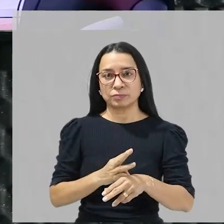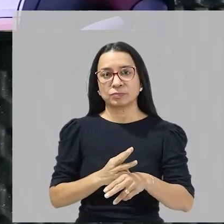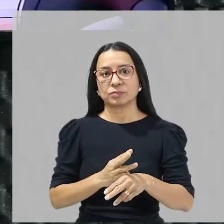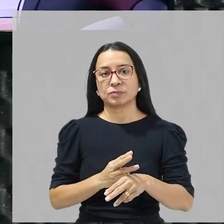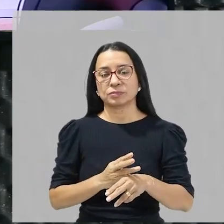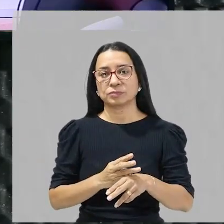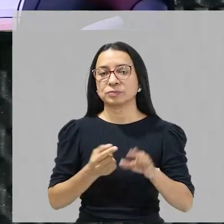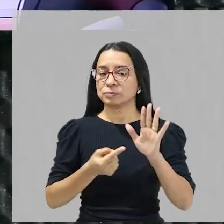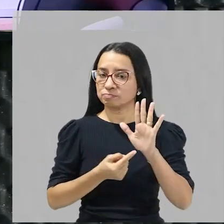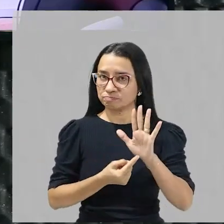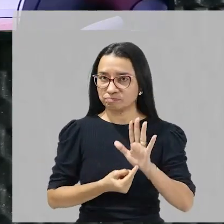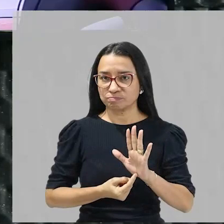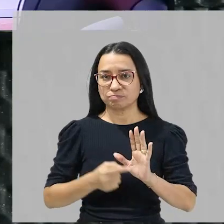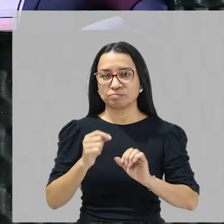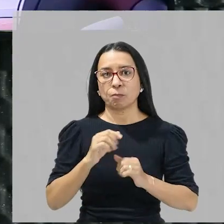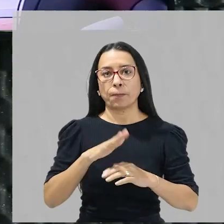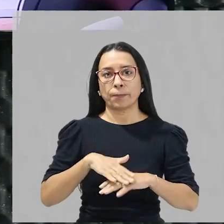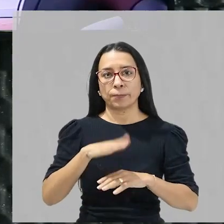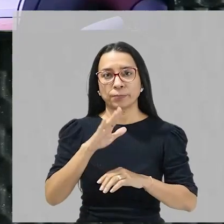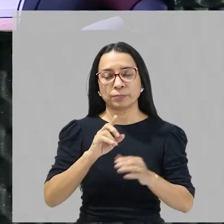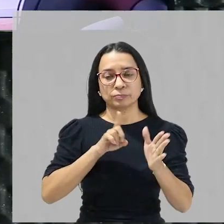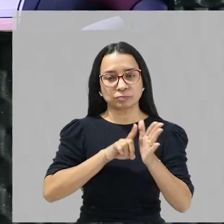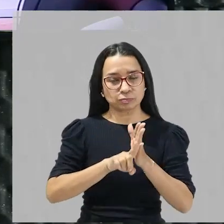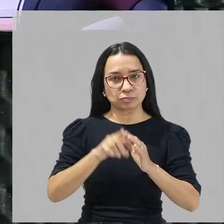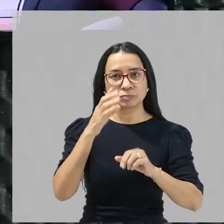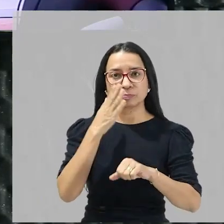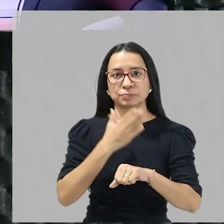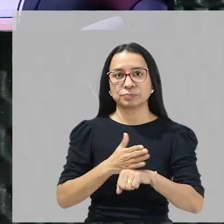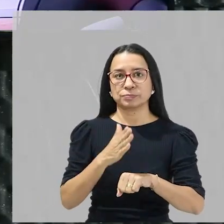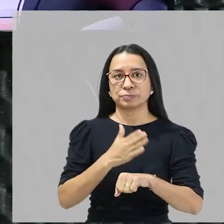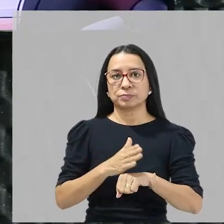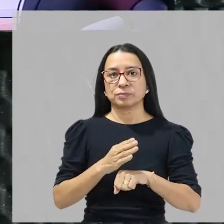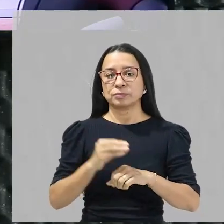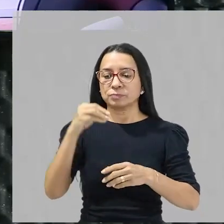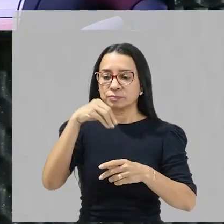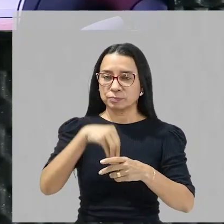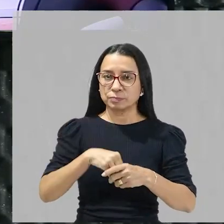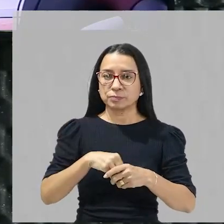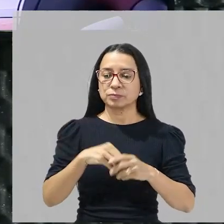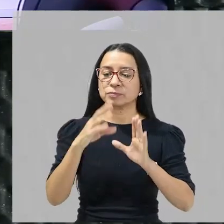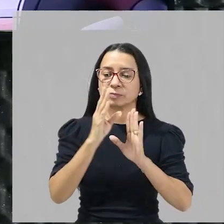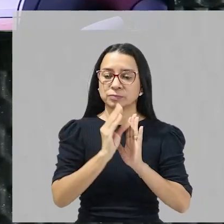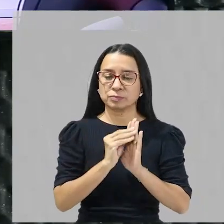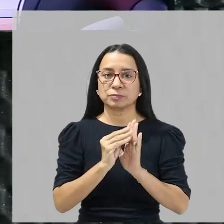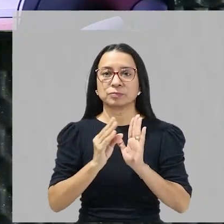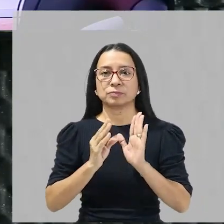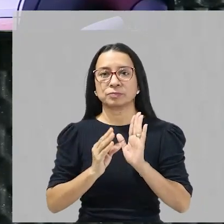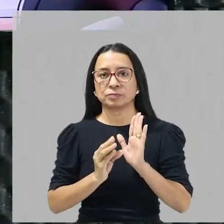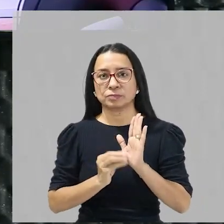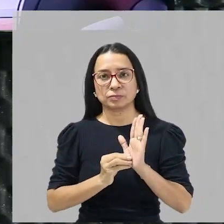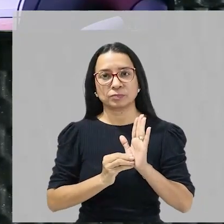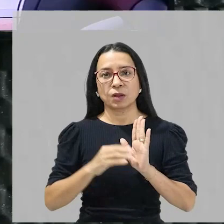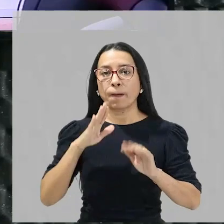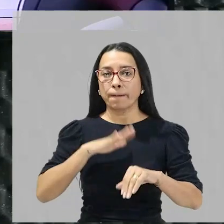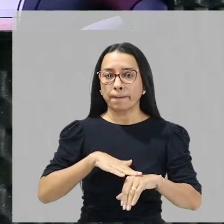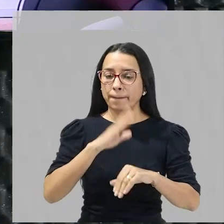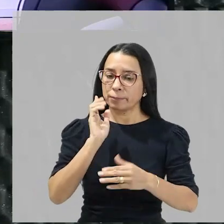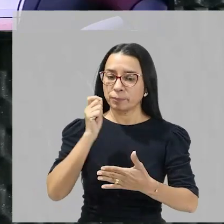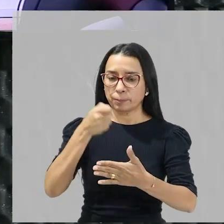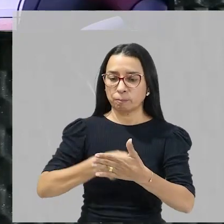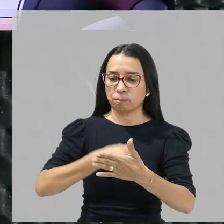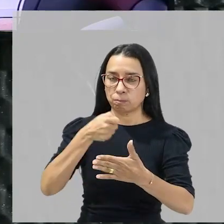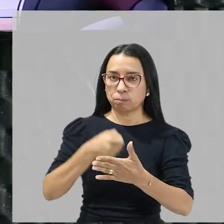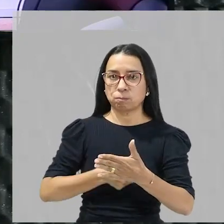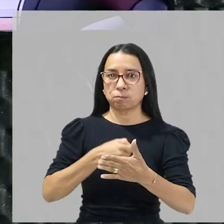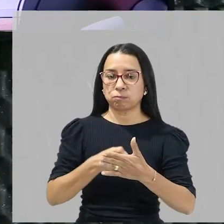trazendo para vocês mais questões para nós treinarmos, né, dentro daqueles assuntos que mais são cobrados